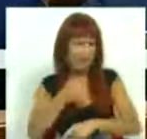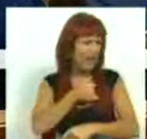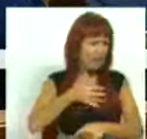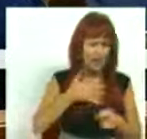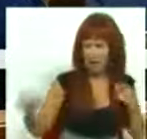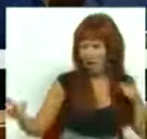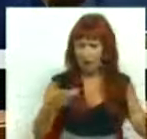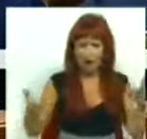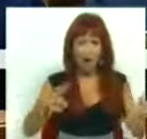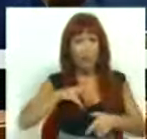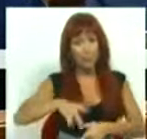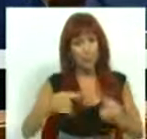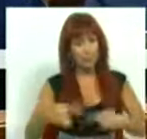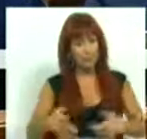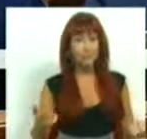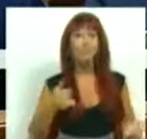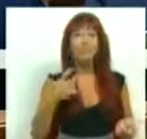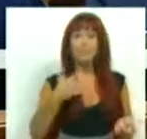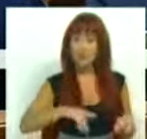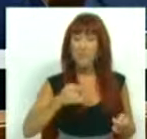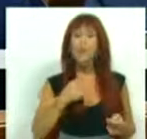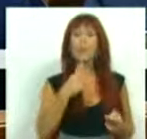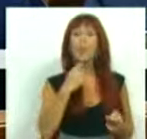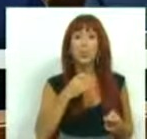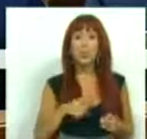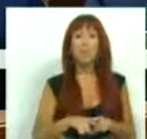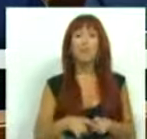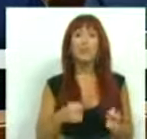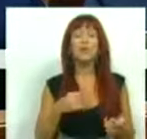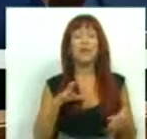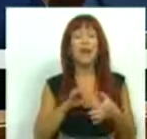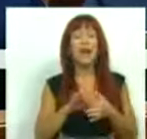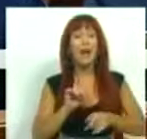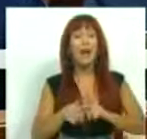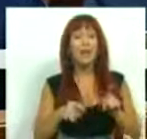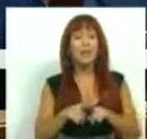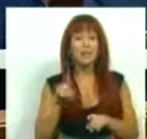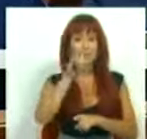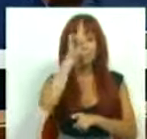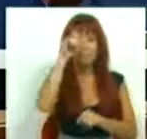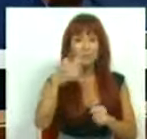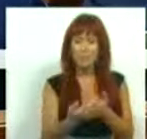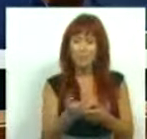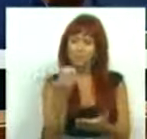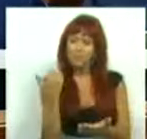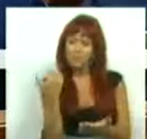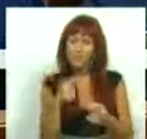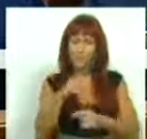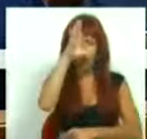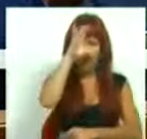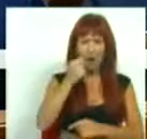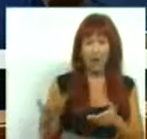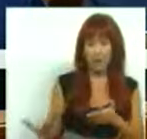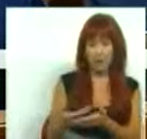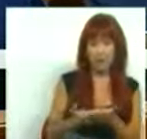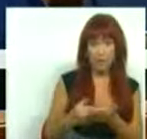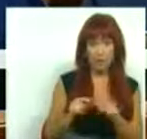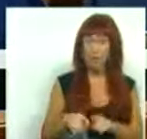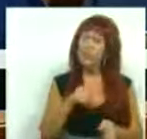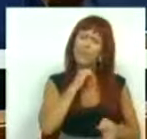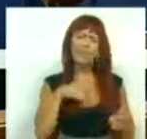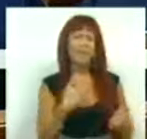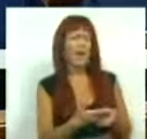empresas em Portugal. Queria também perguntar-lhe relativamente à questão de retirar o Estado da economia